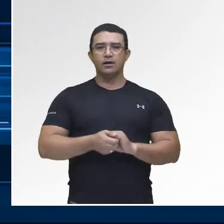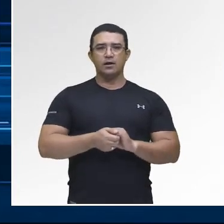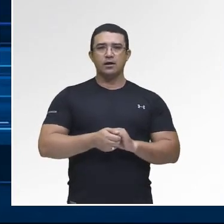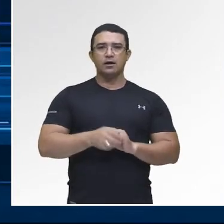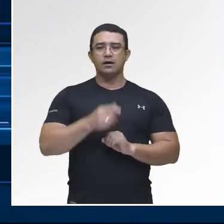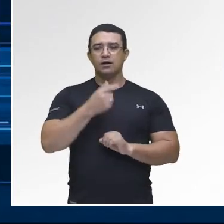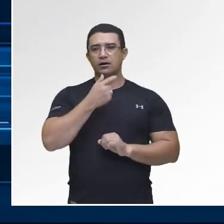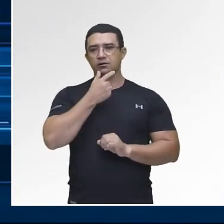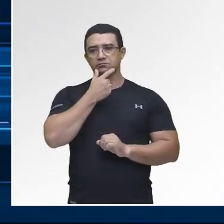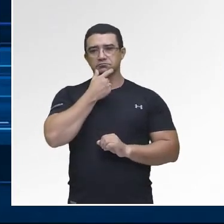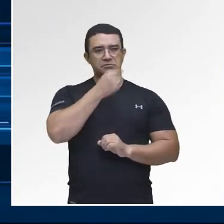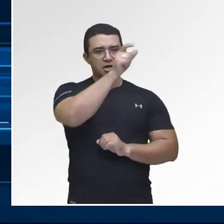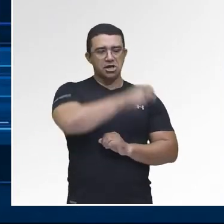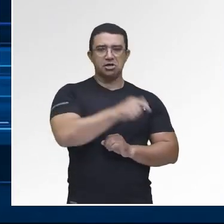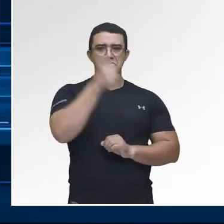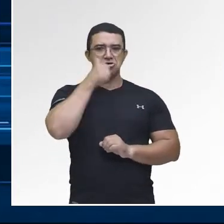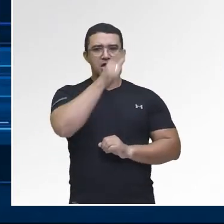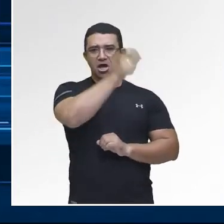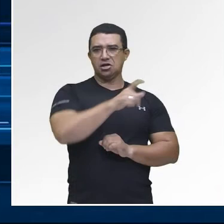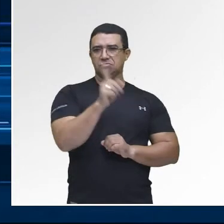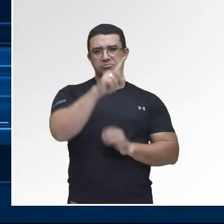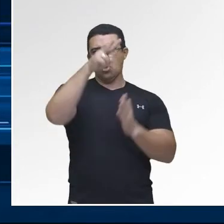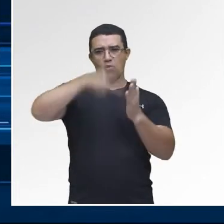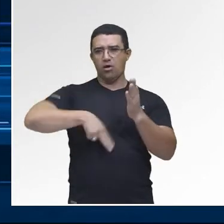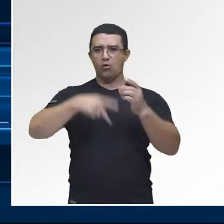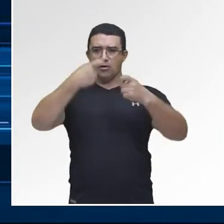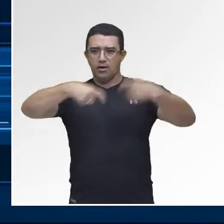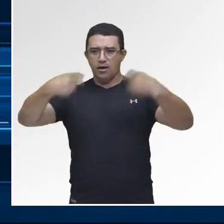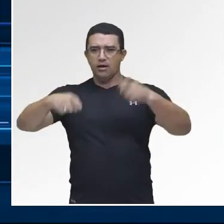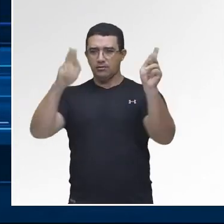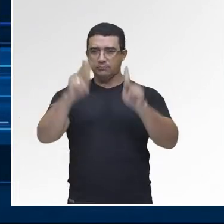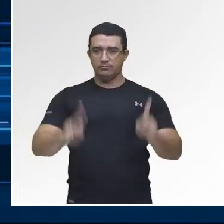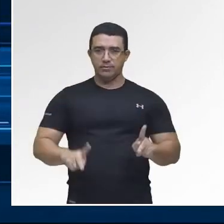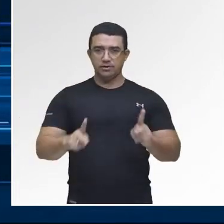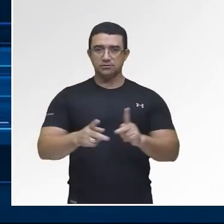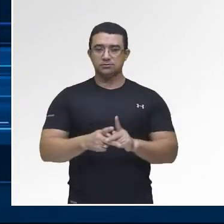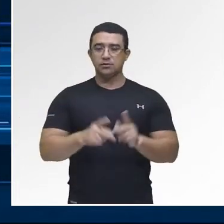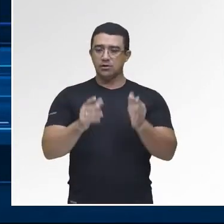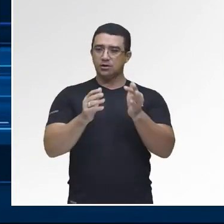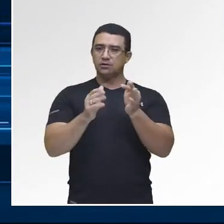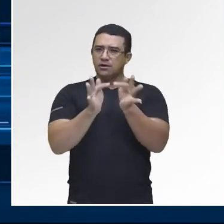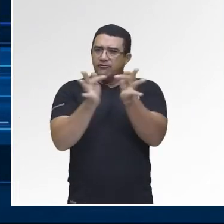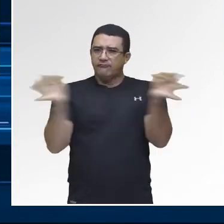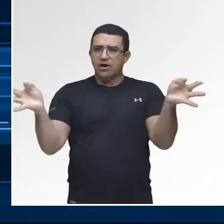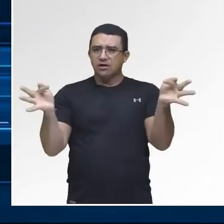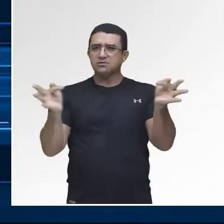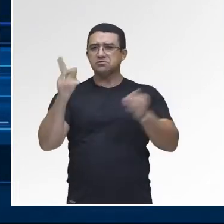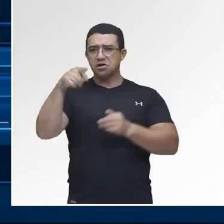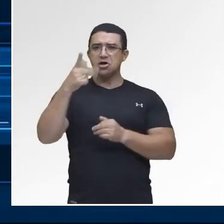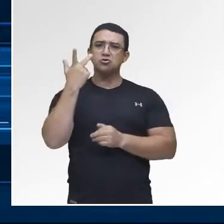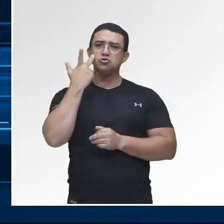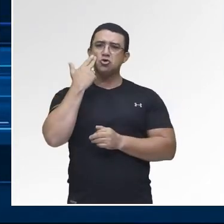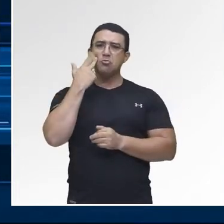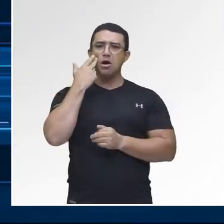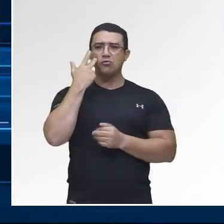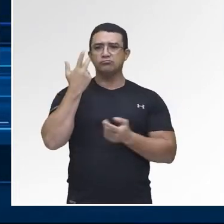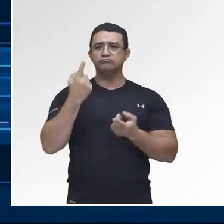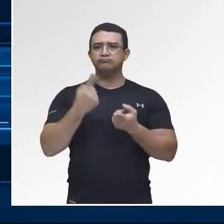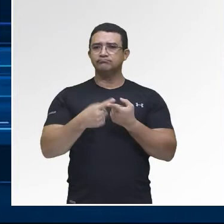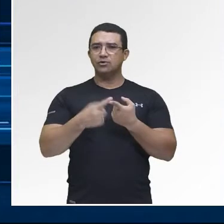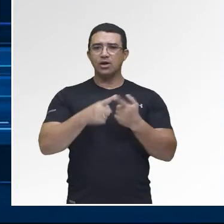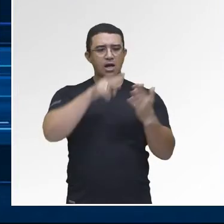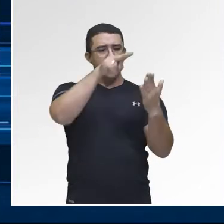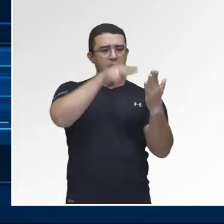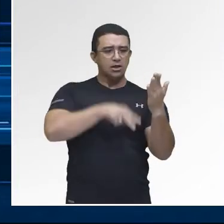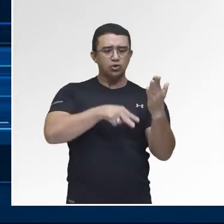leu Guerra e Paz. Essa última frase com it é bastante incomum, haja vista que a leitura é